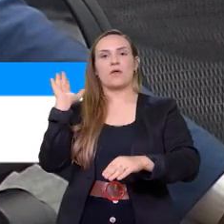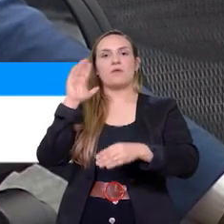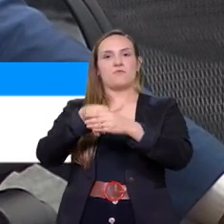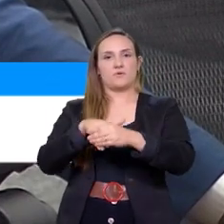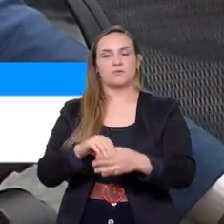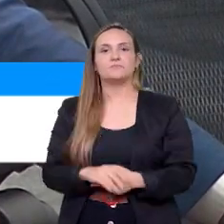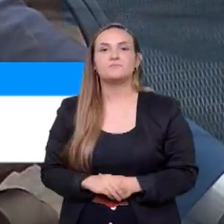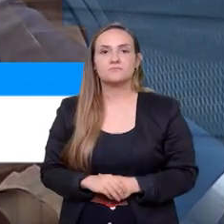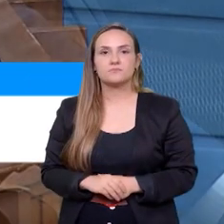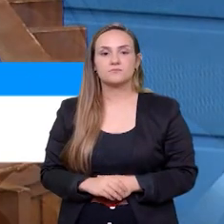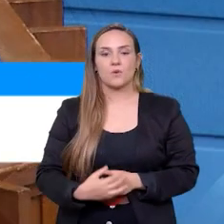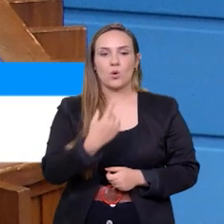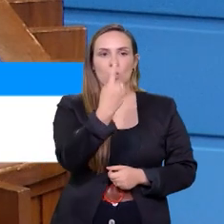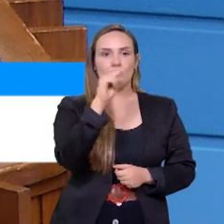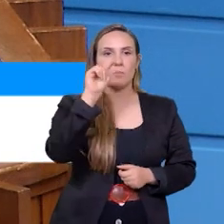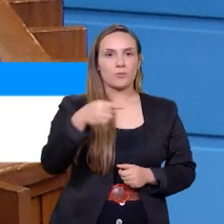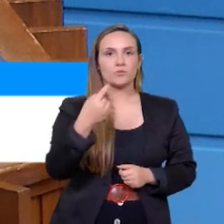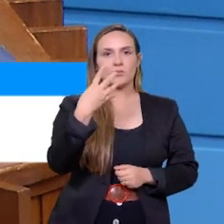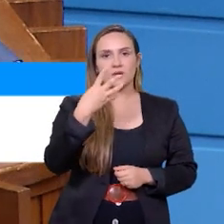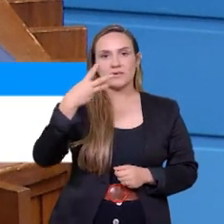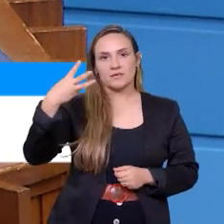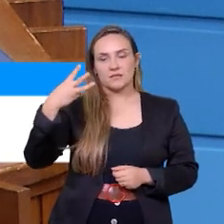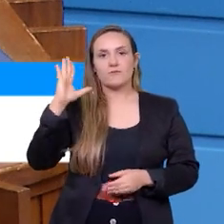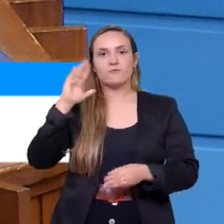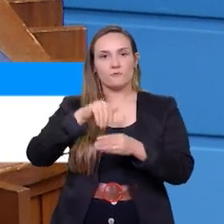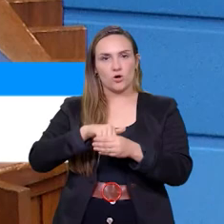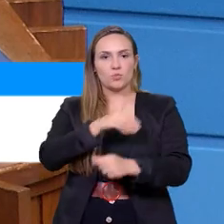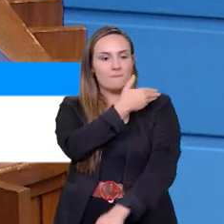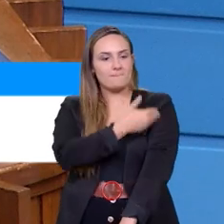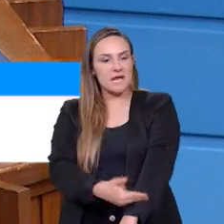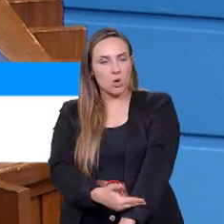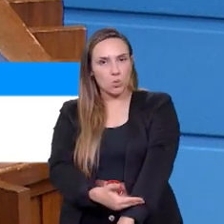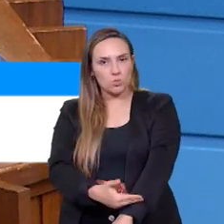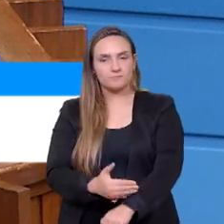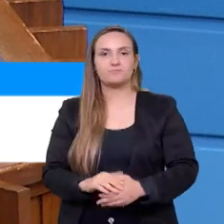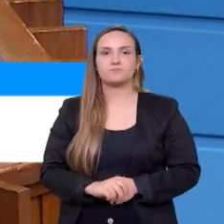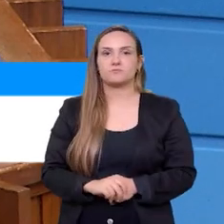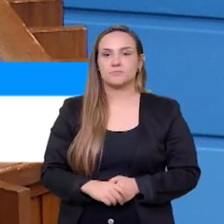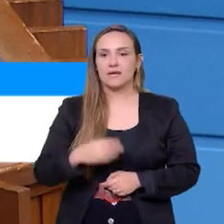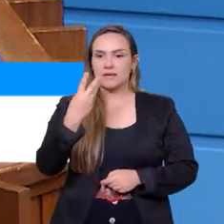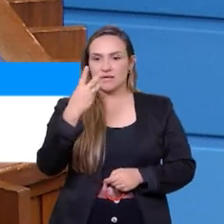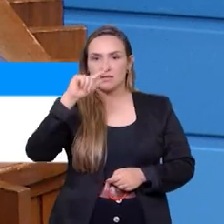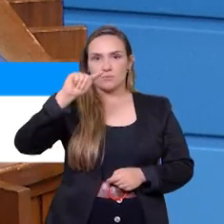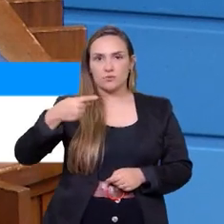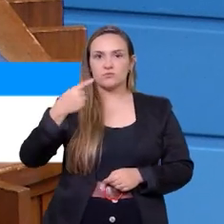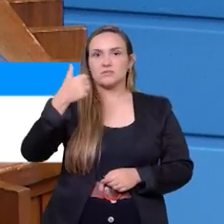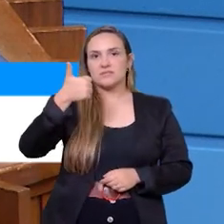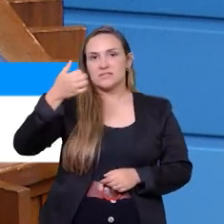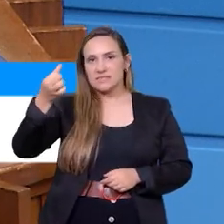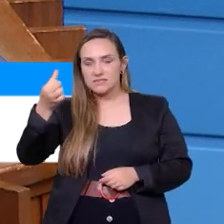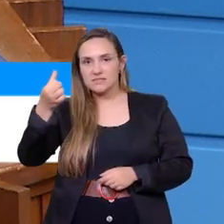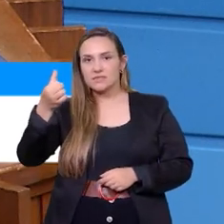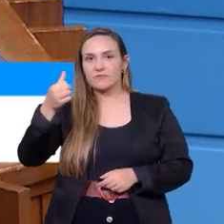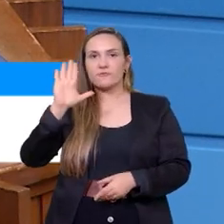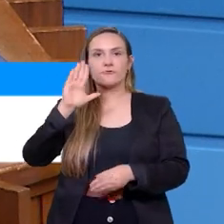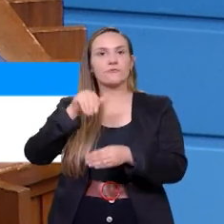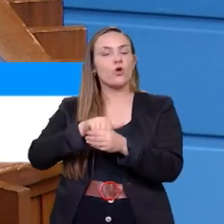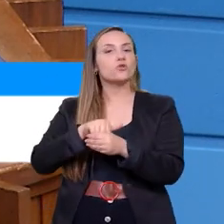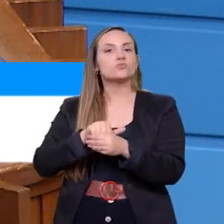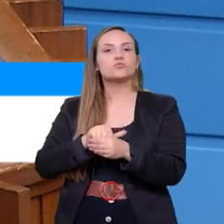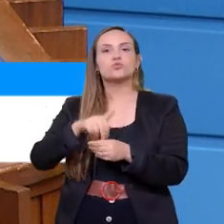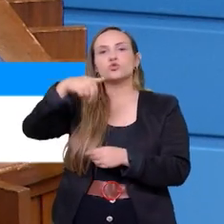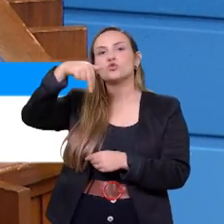não votaram um ponto 43 votaram em branco três pontos